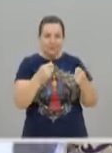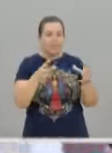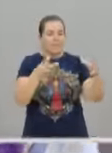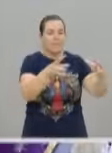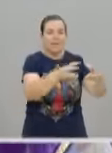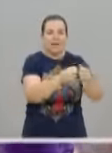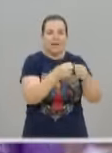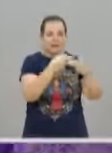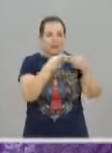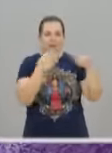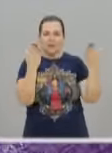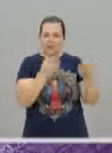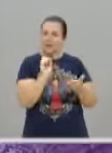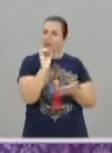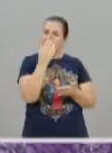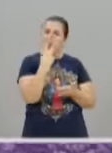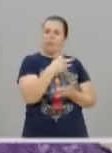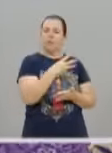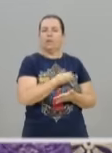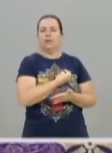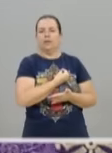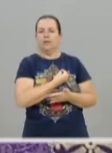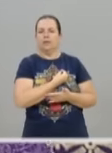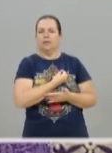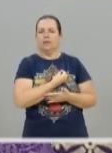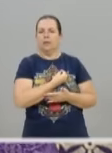primeiro Sai da